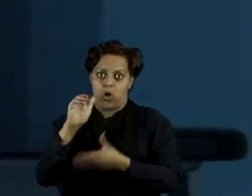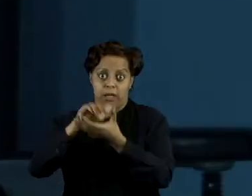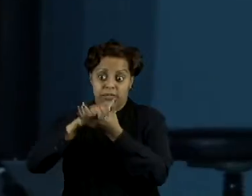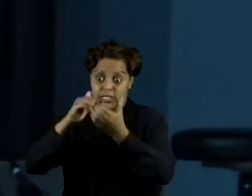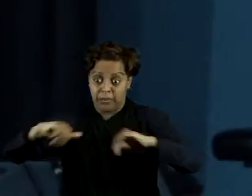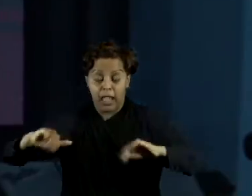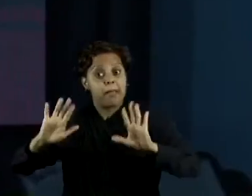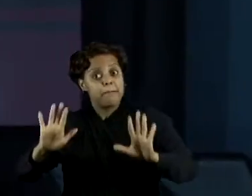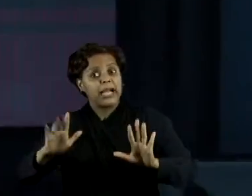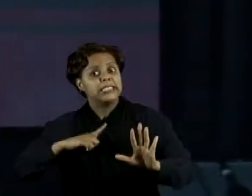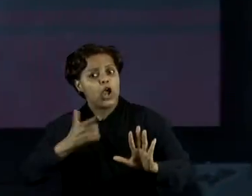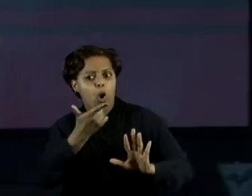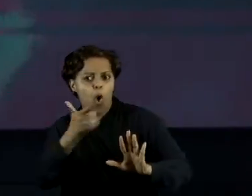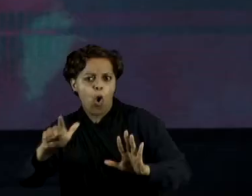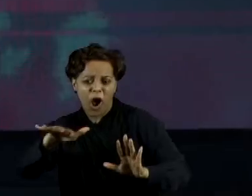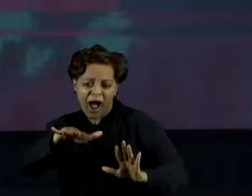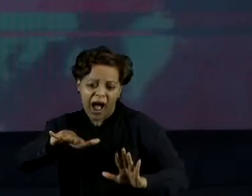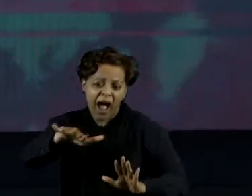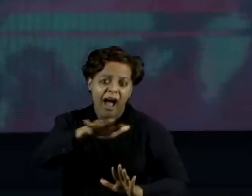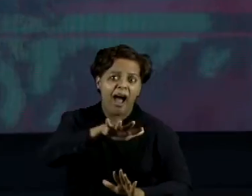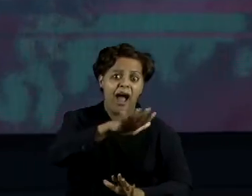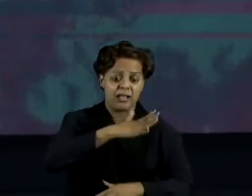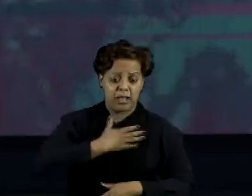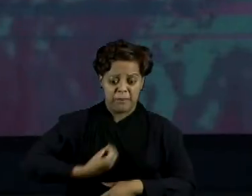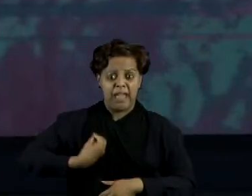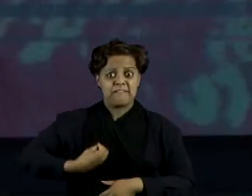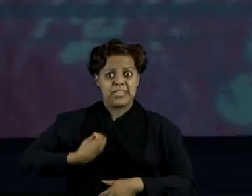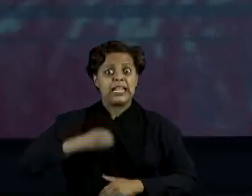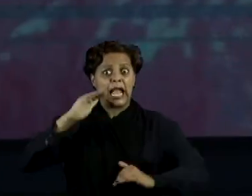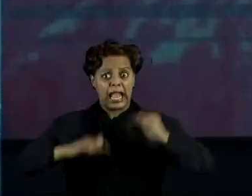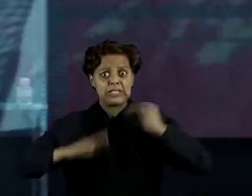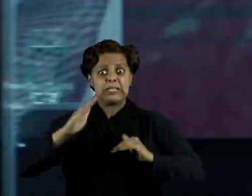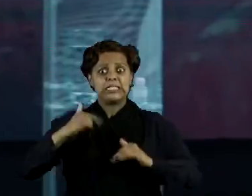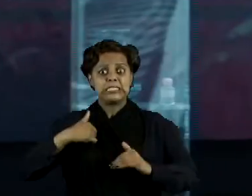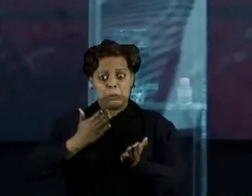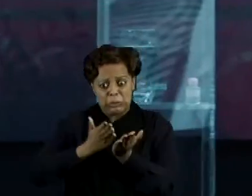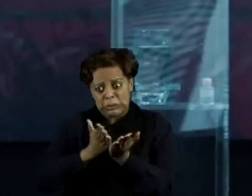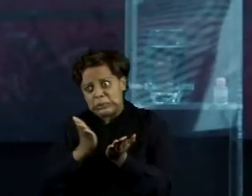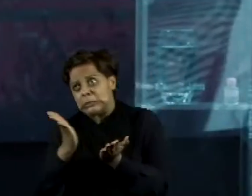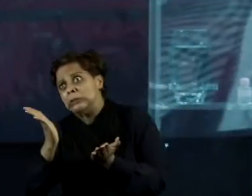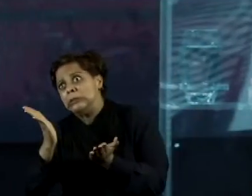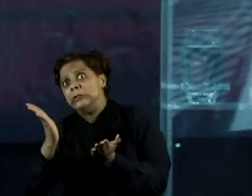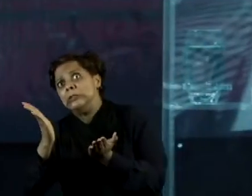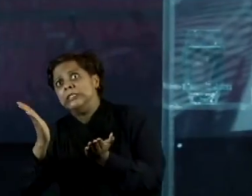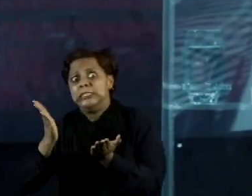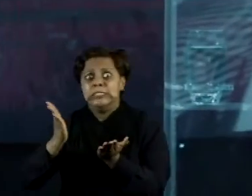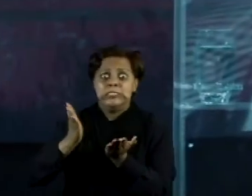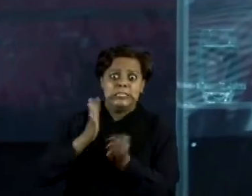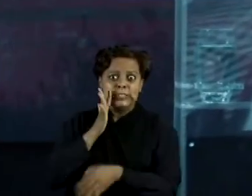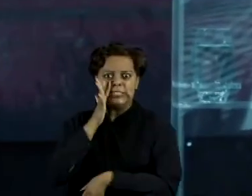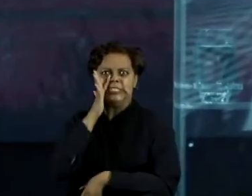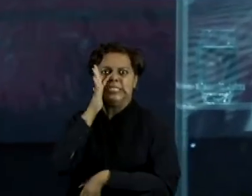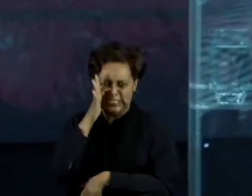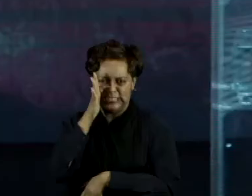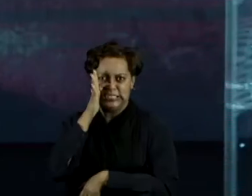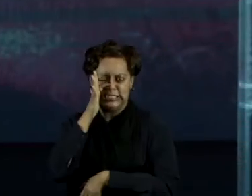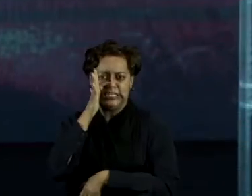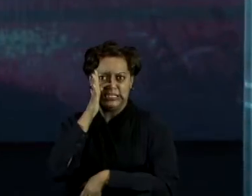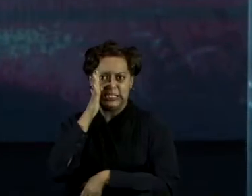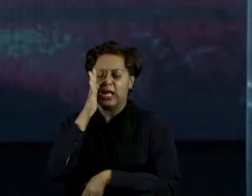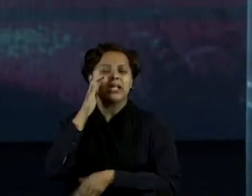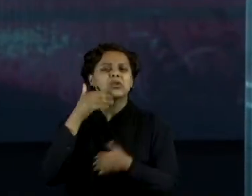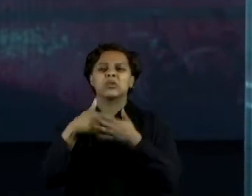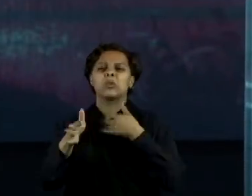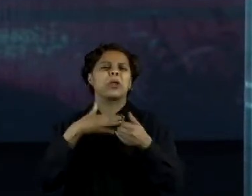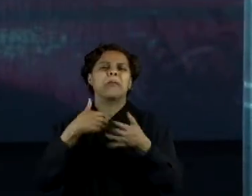outras áreas da minha vida que eu tenho que lutar também para me manter firme. Mas o que eu quero dizer para você, não importa qual seja